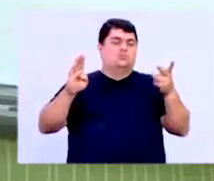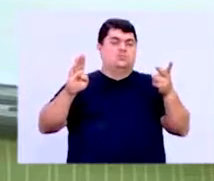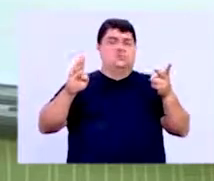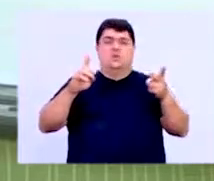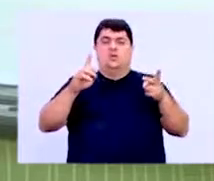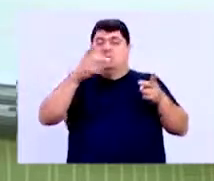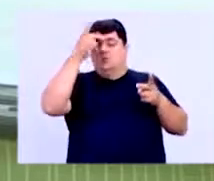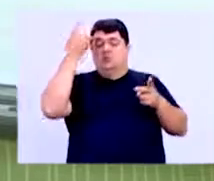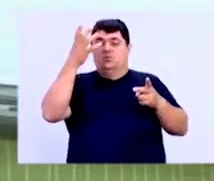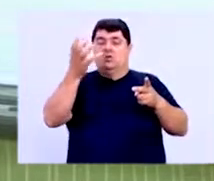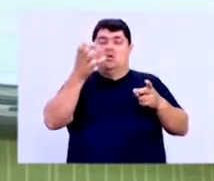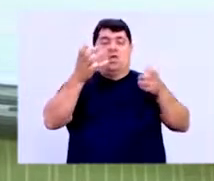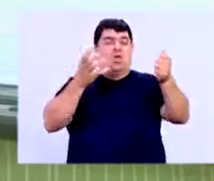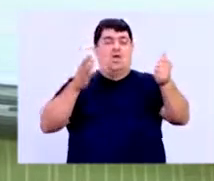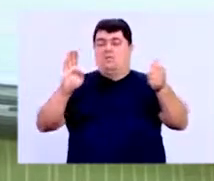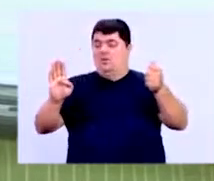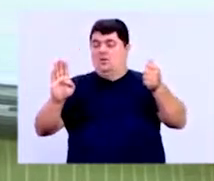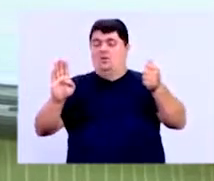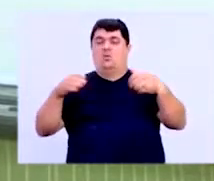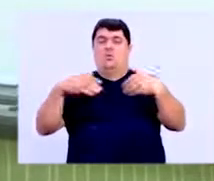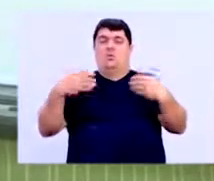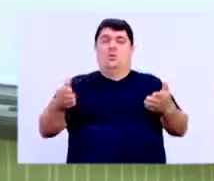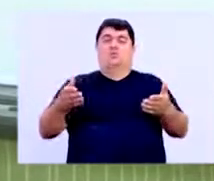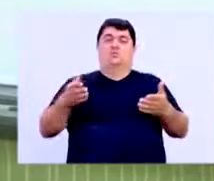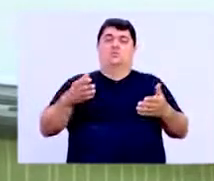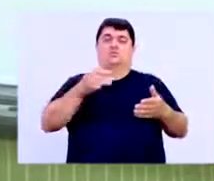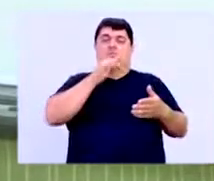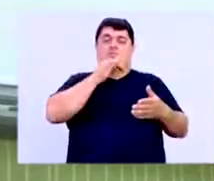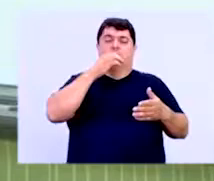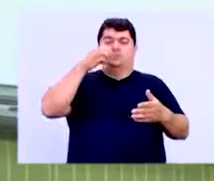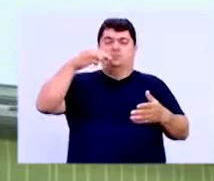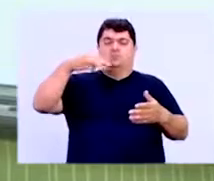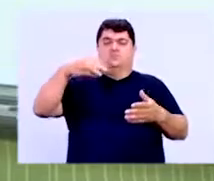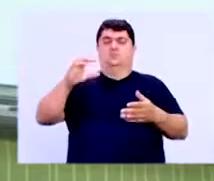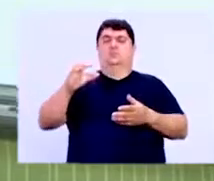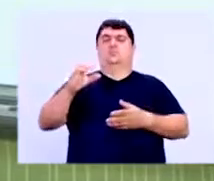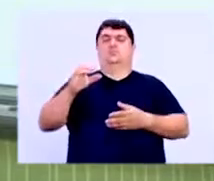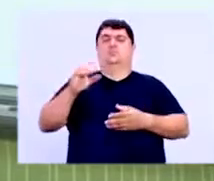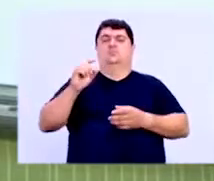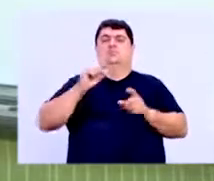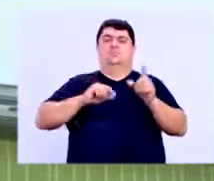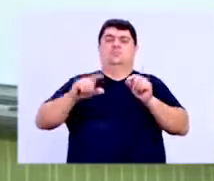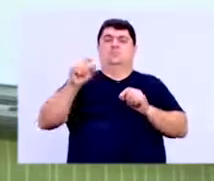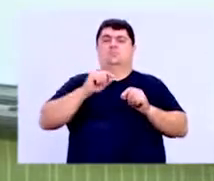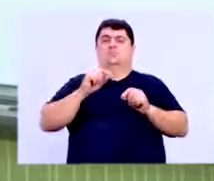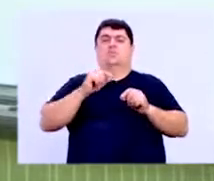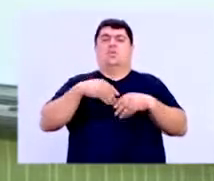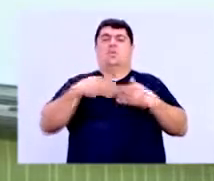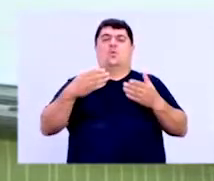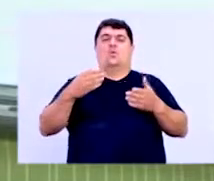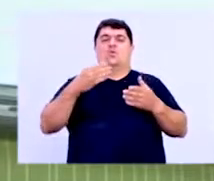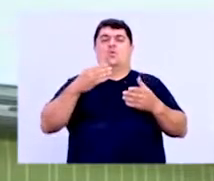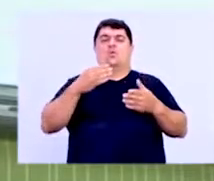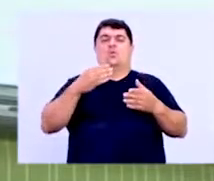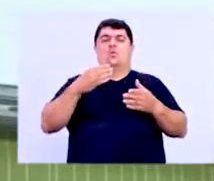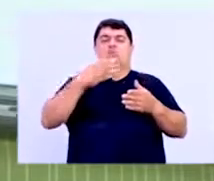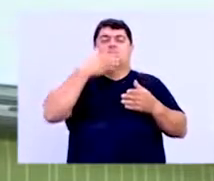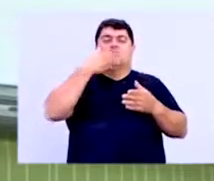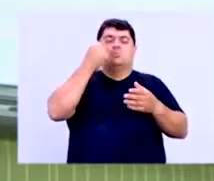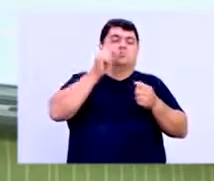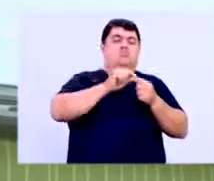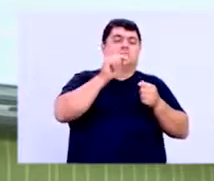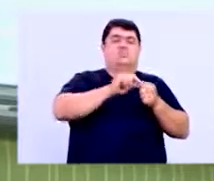né? E veremos a margem de contribuição. Exatamente, a margem de contribuição vai nos dar o quê? Qual é o produto ideal a ser